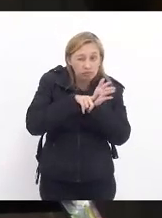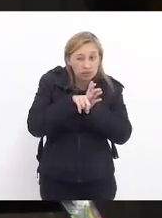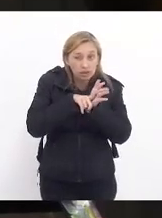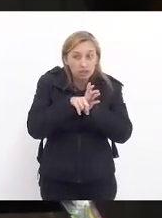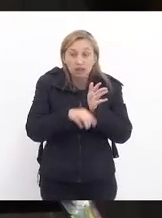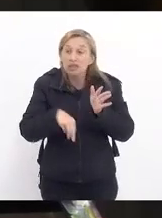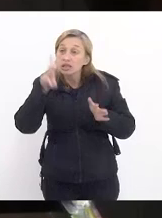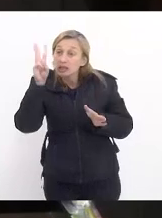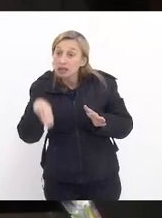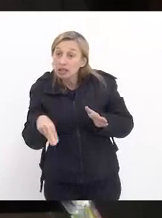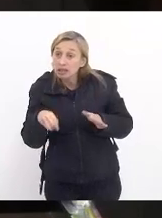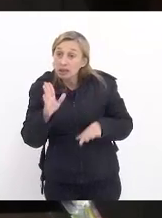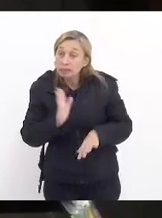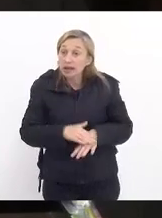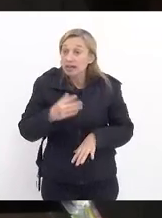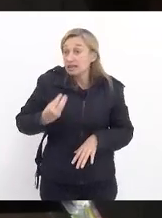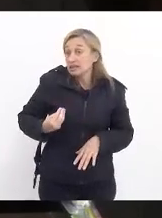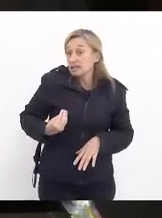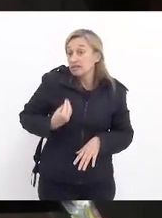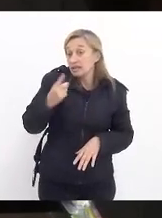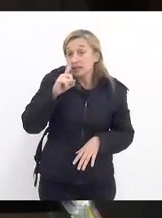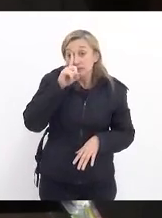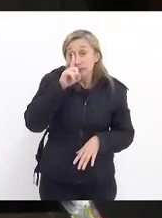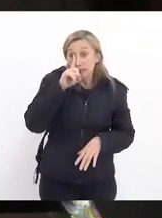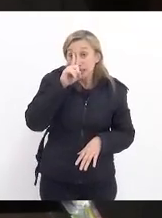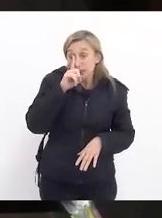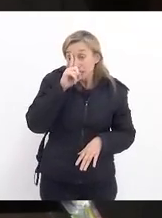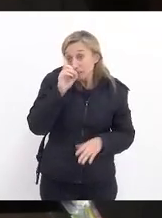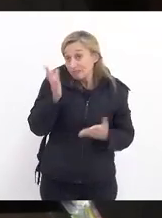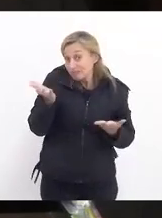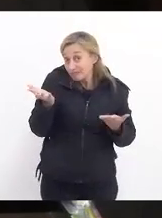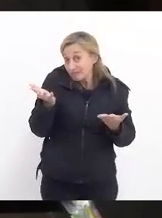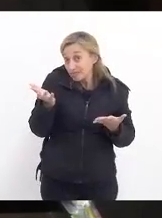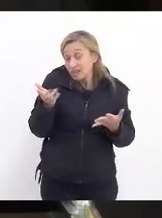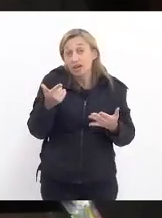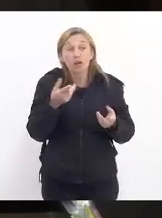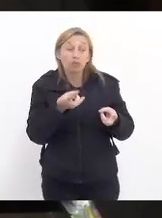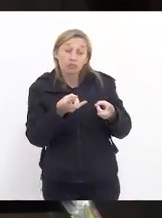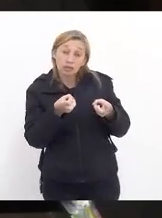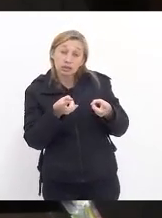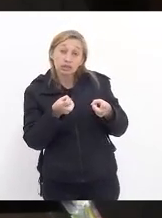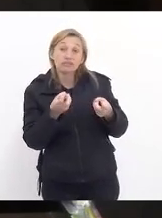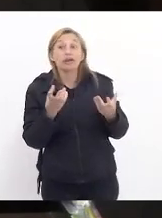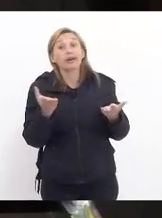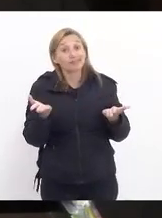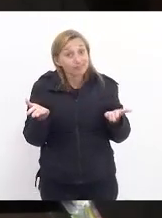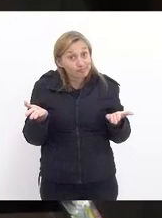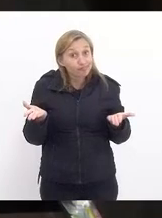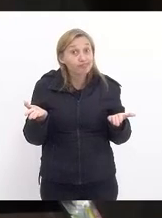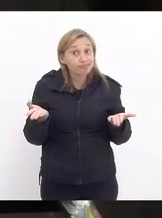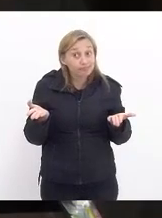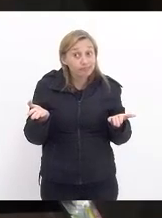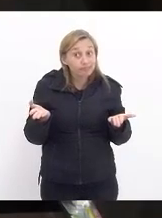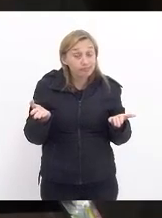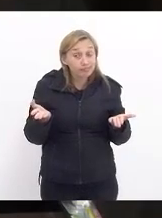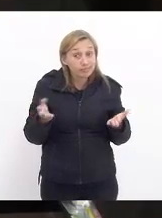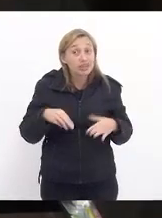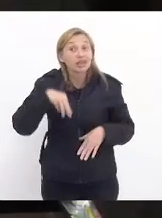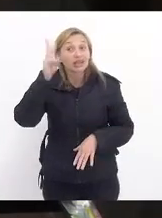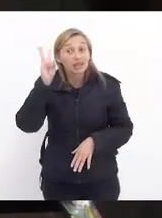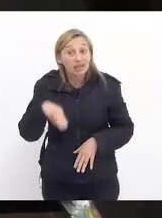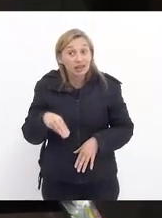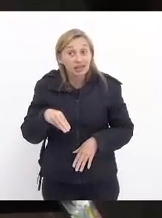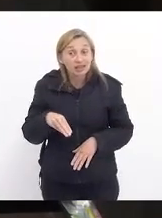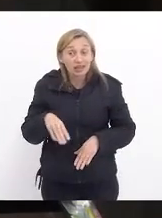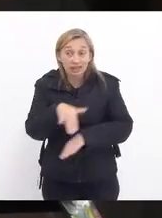quem tá submetido ao maior risco havemos de verificar que quem